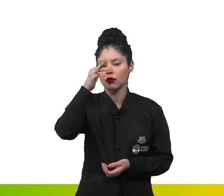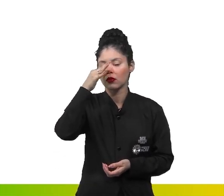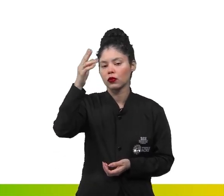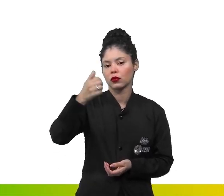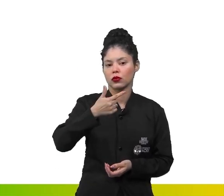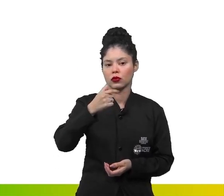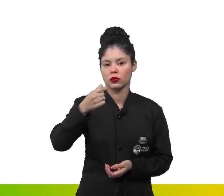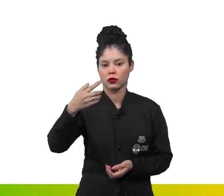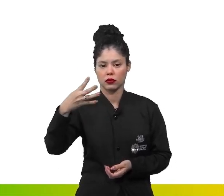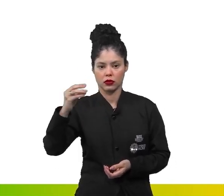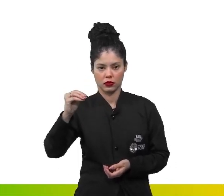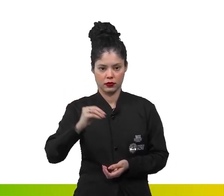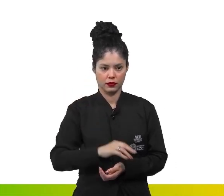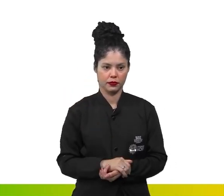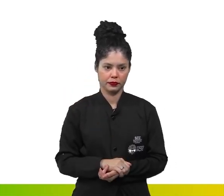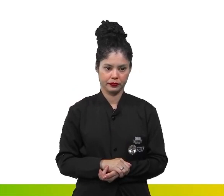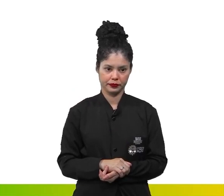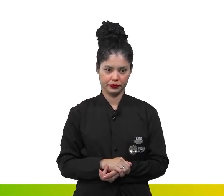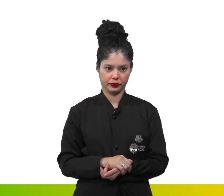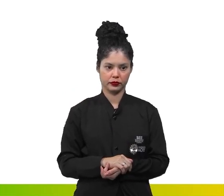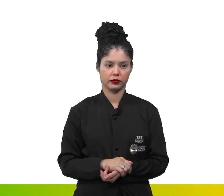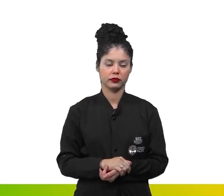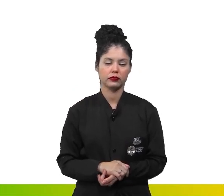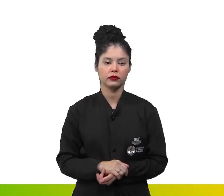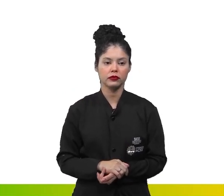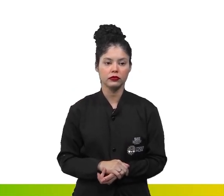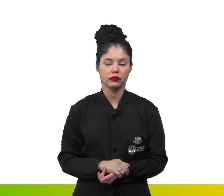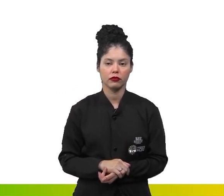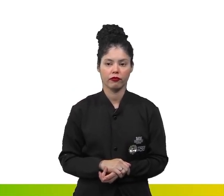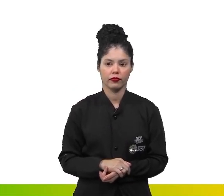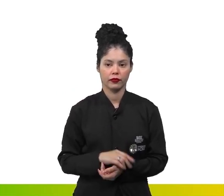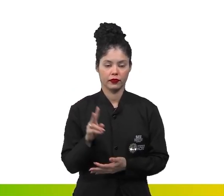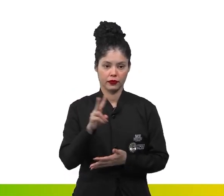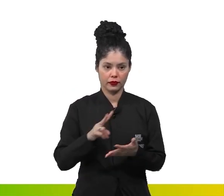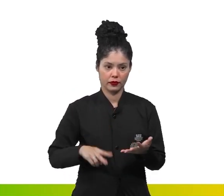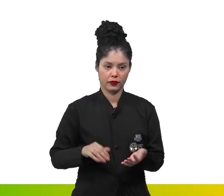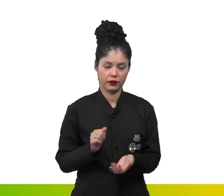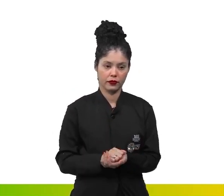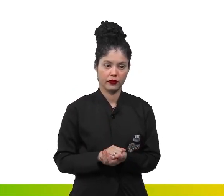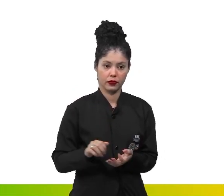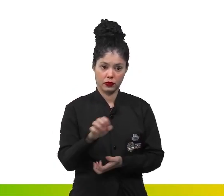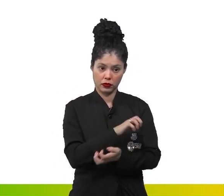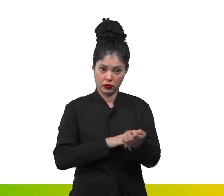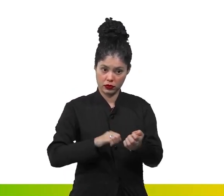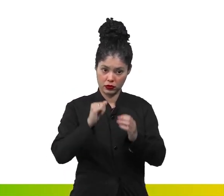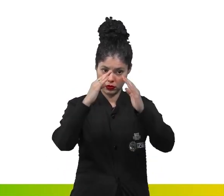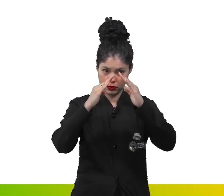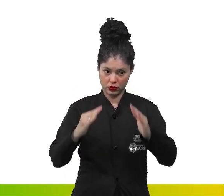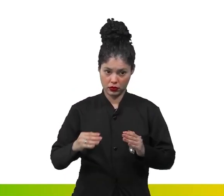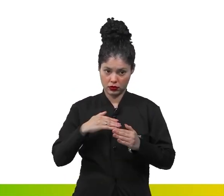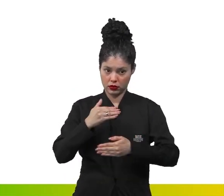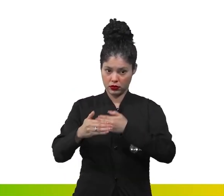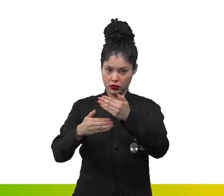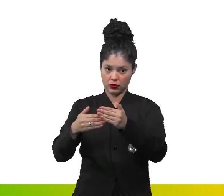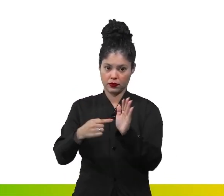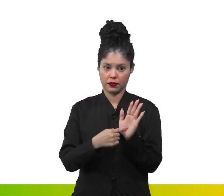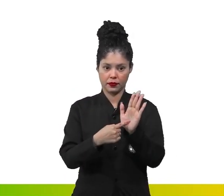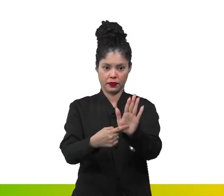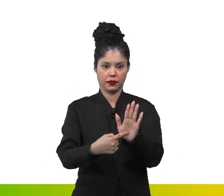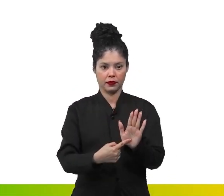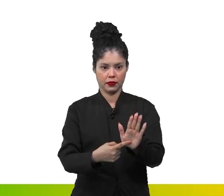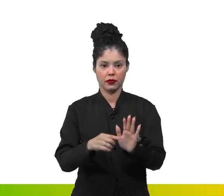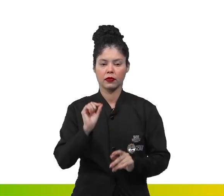para 2040. Aí vem a pergunta, vamos ler comigo? A evolução da pirâmide